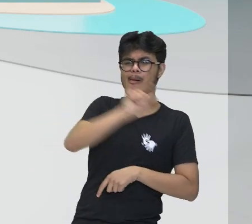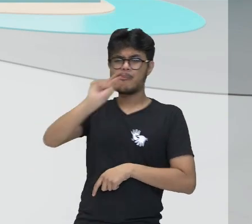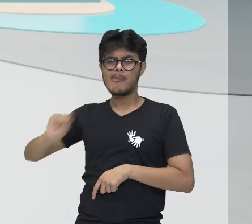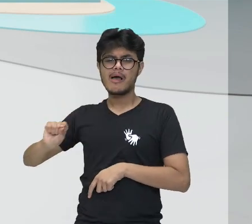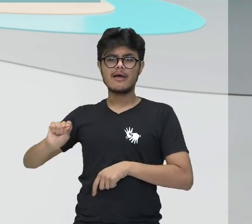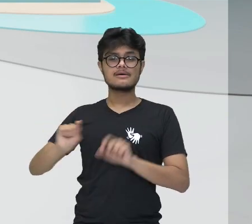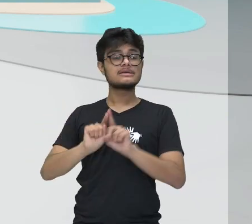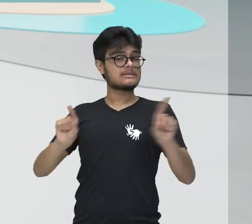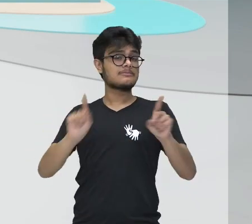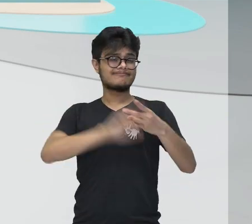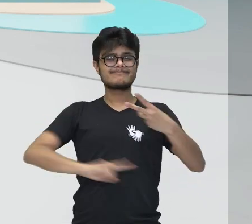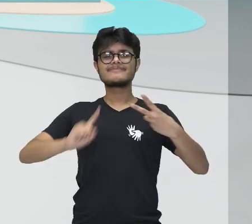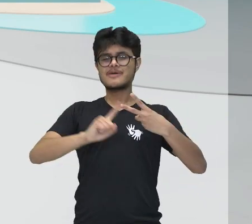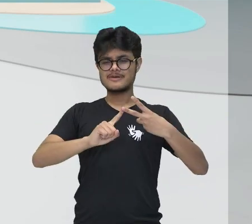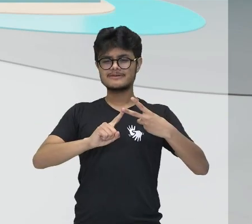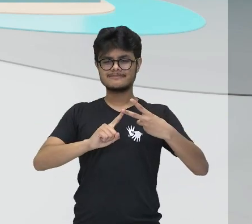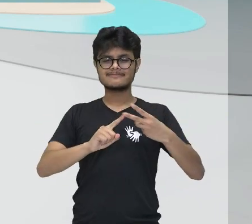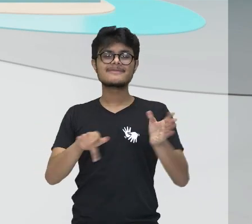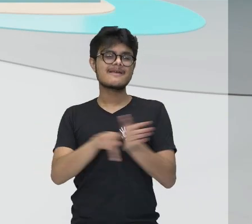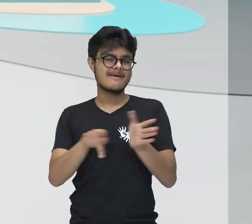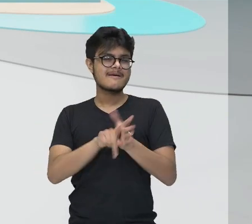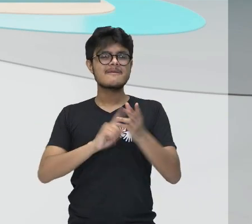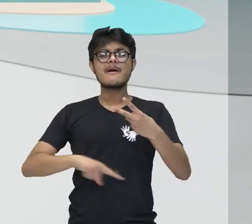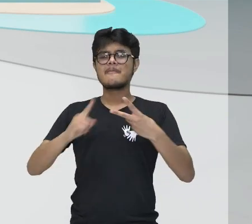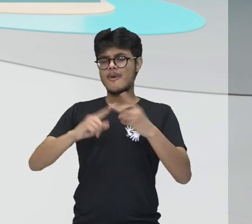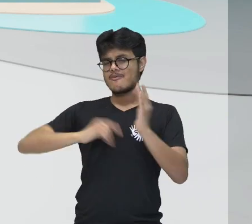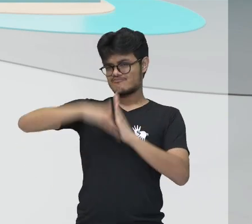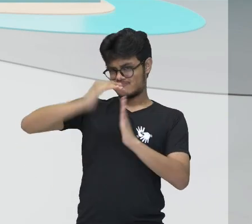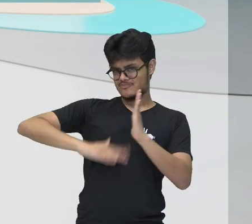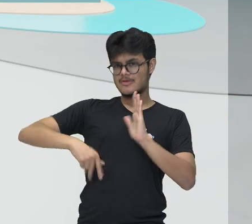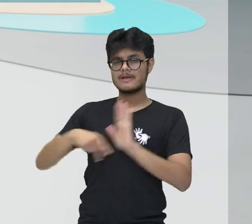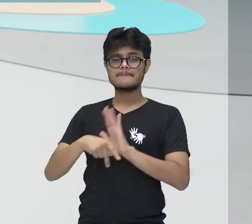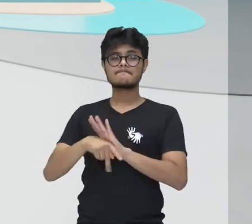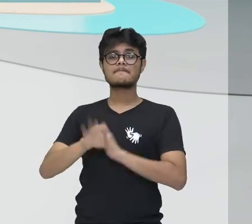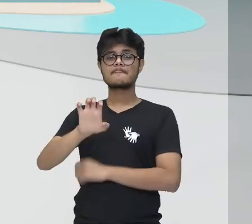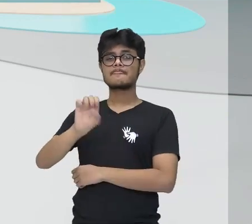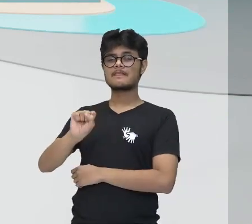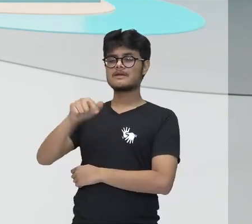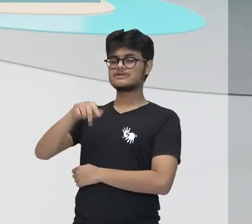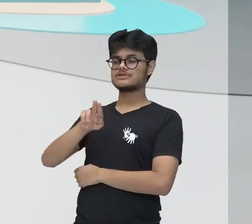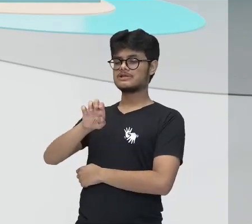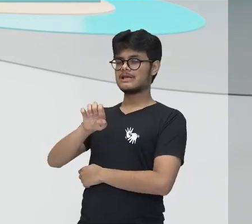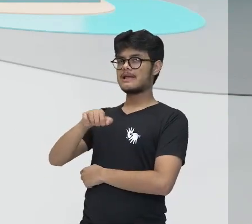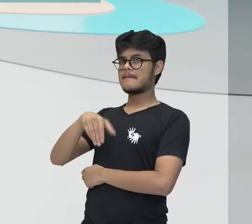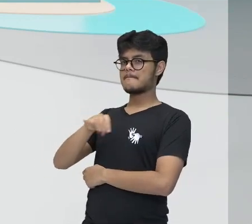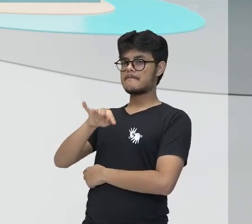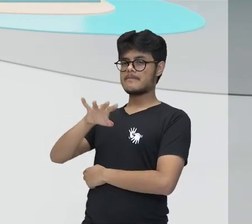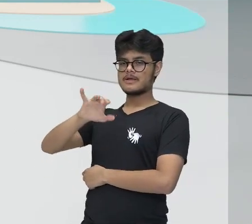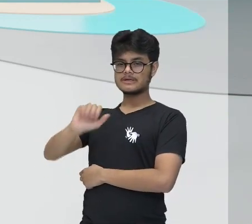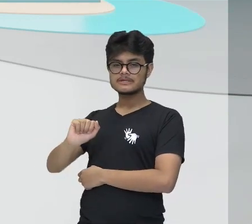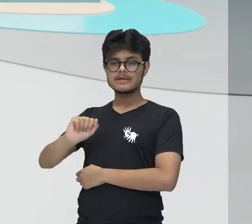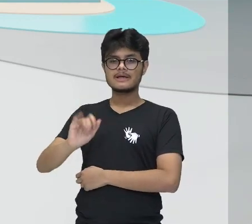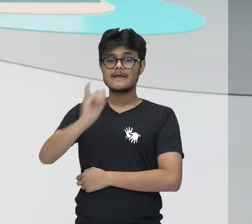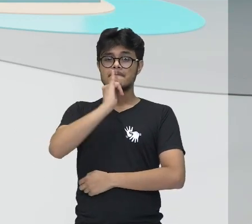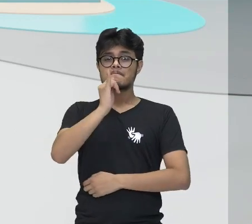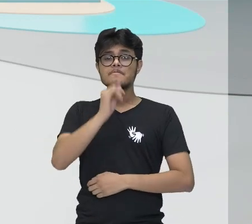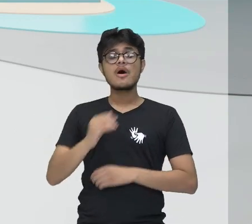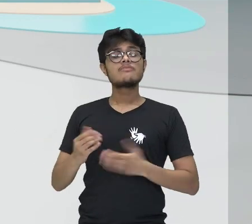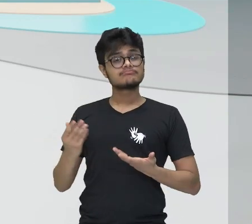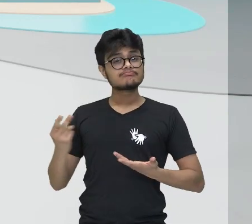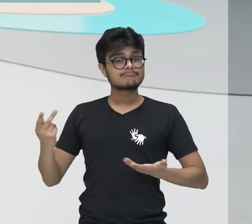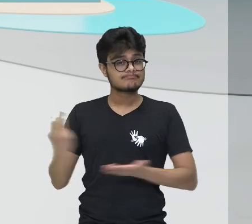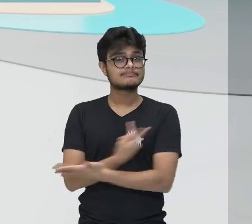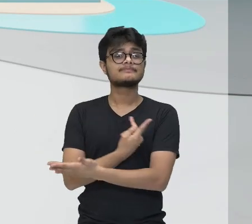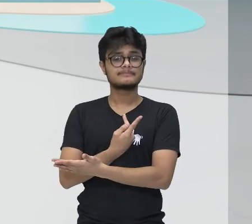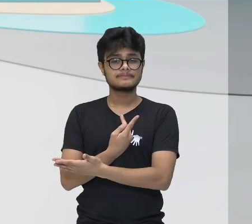representa uma pintura esquemática de uma pessoa. Isso aí aconteceu aqui, ó, como vocês podem ver, lá